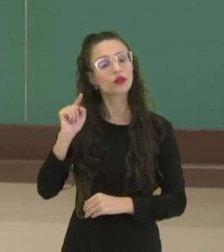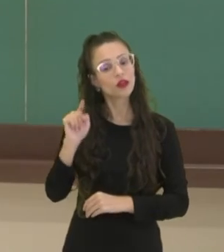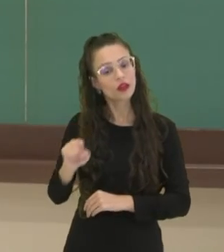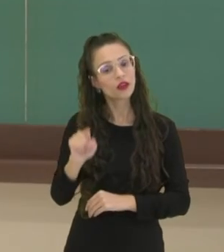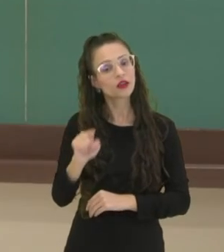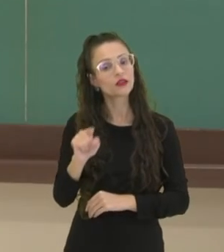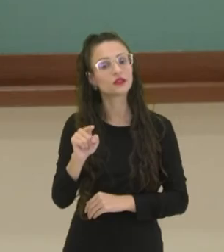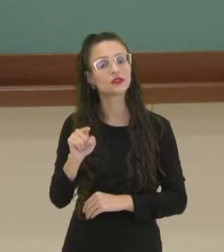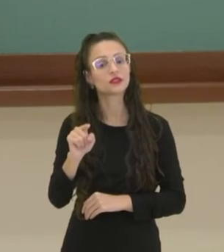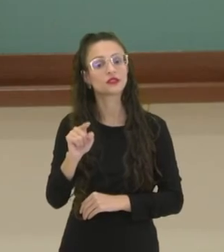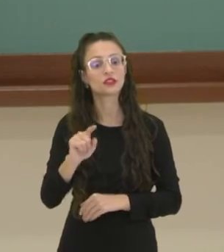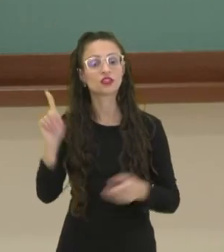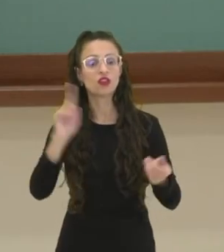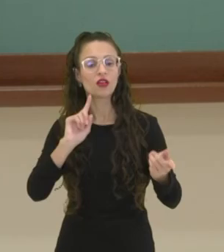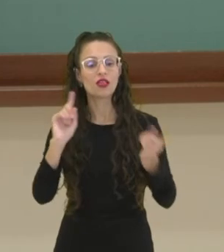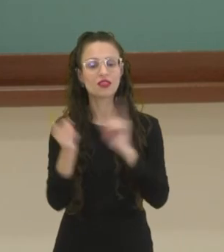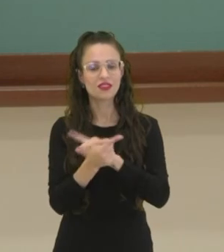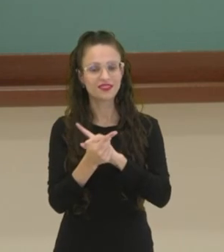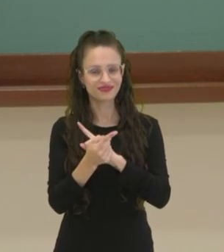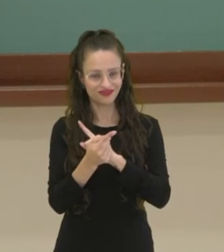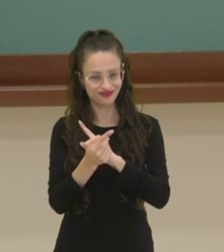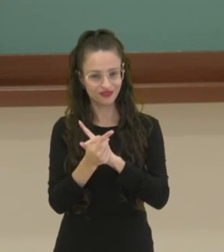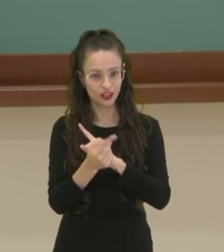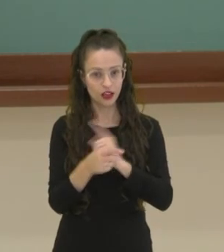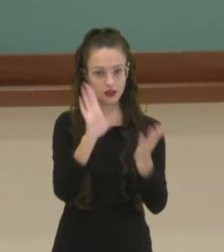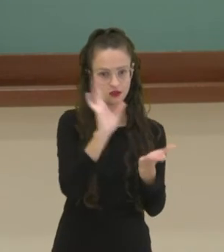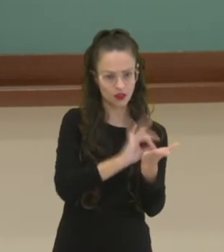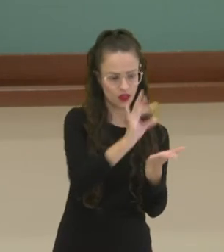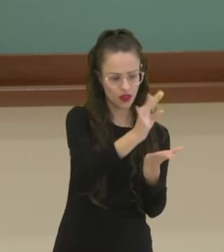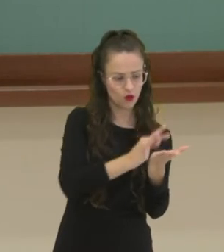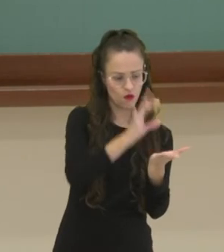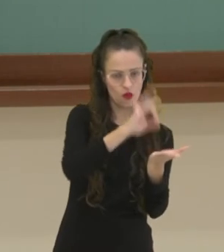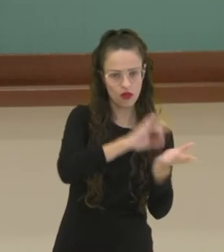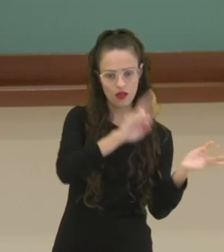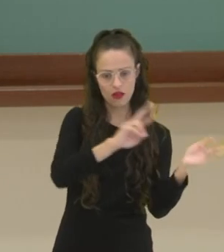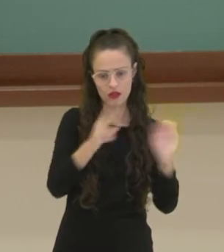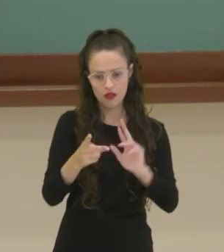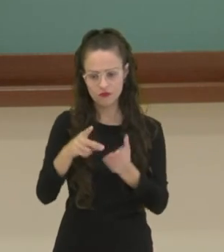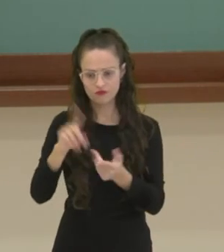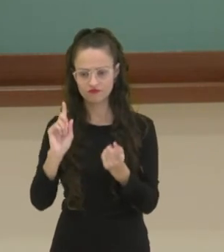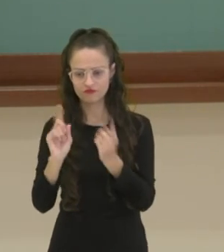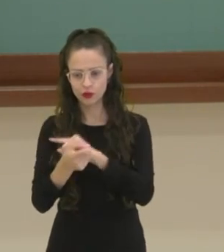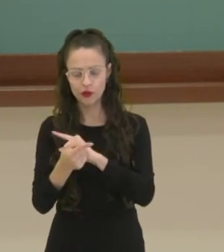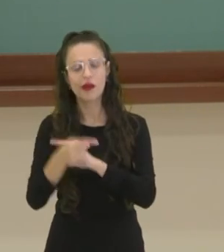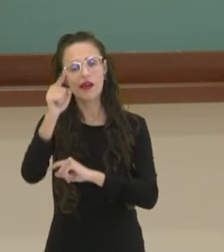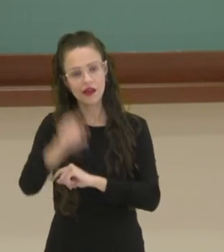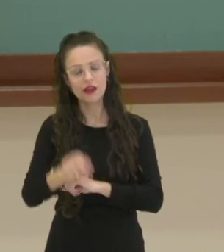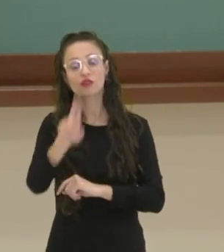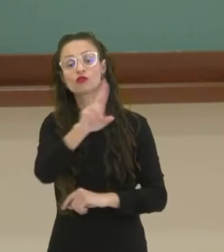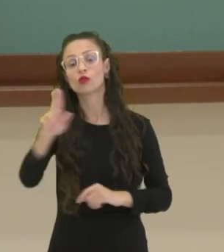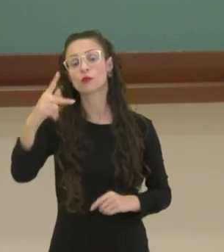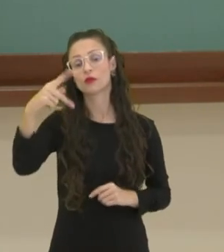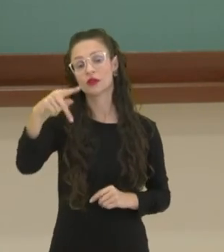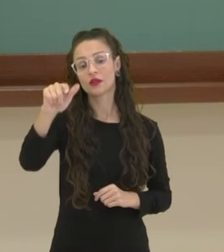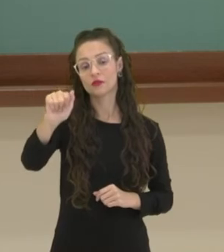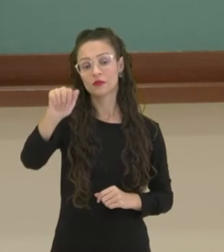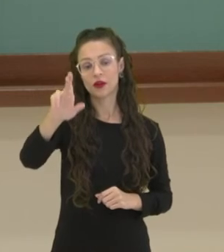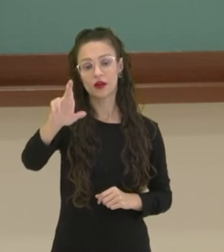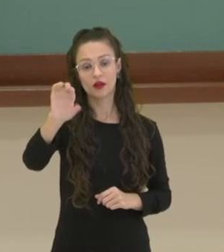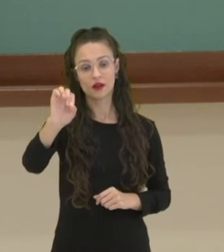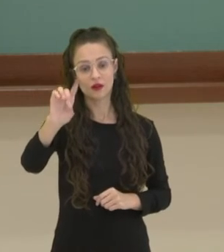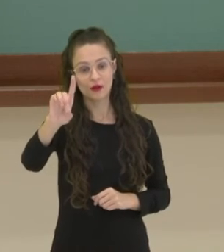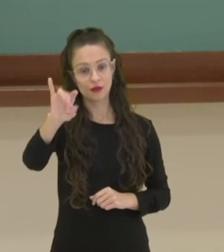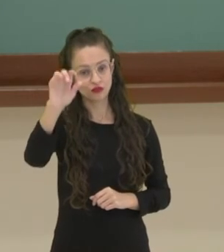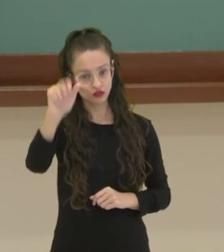questão de perverter a ideia do texto original é que caracteriza a paródia como forma